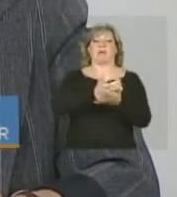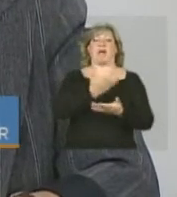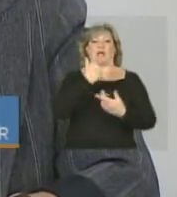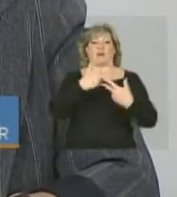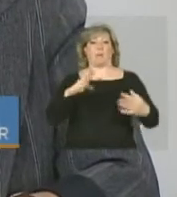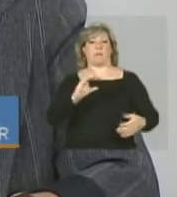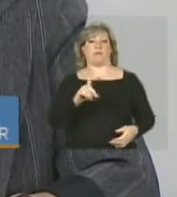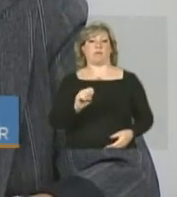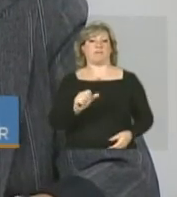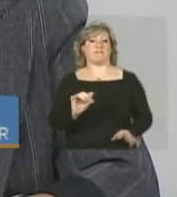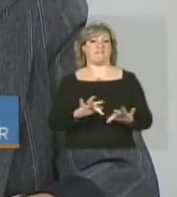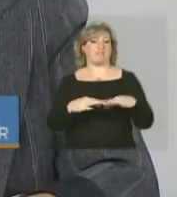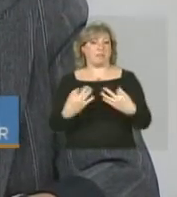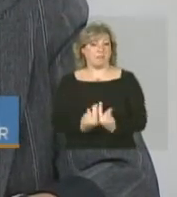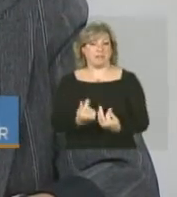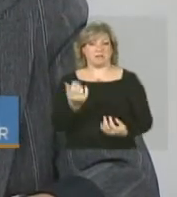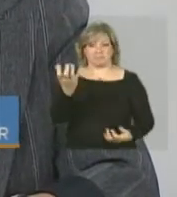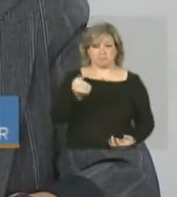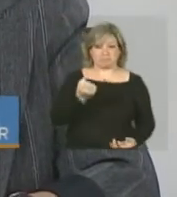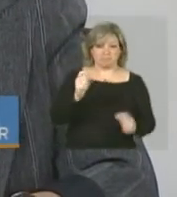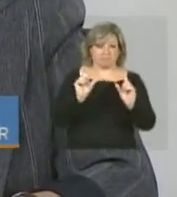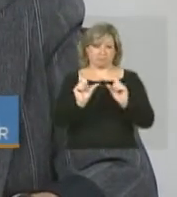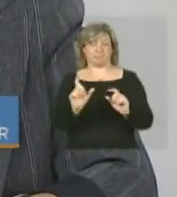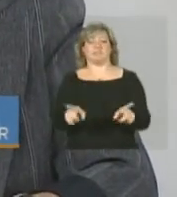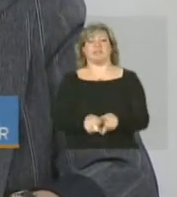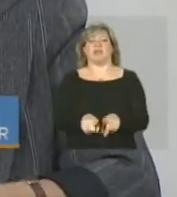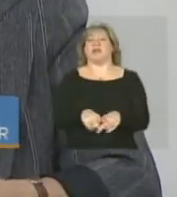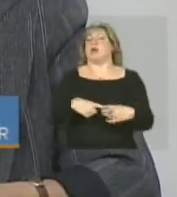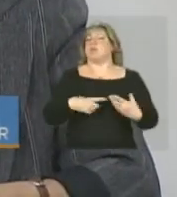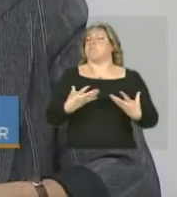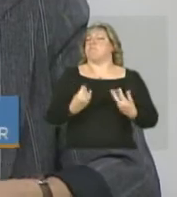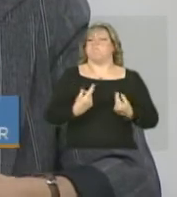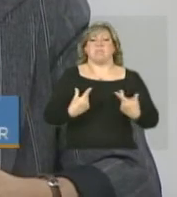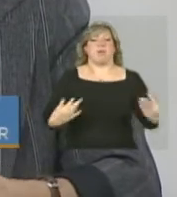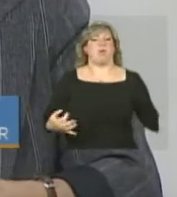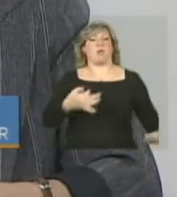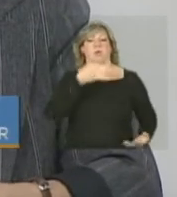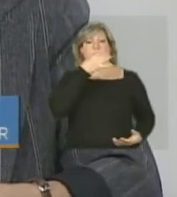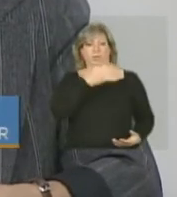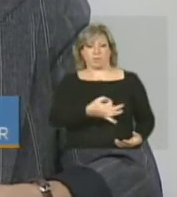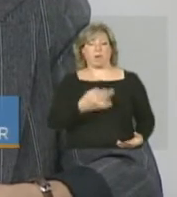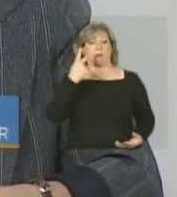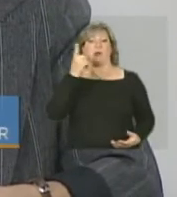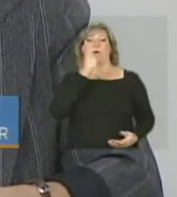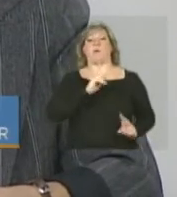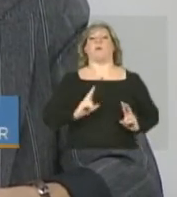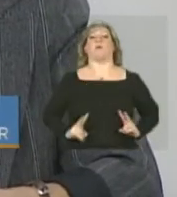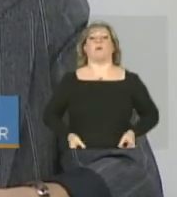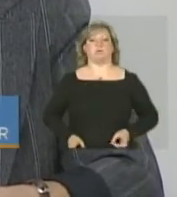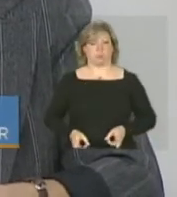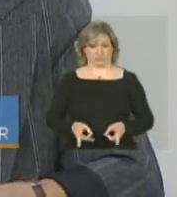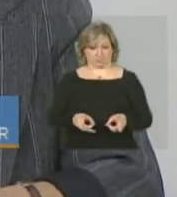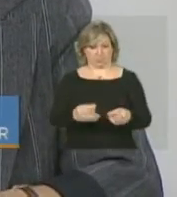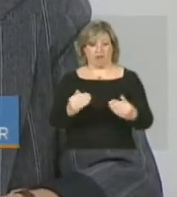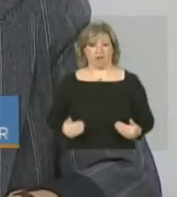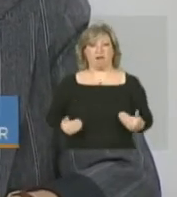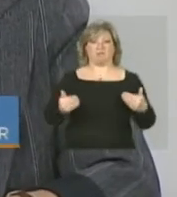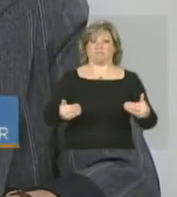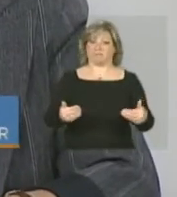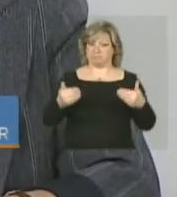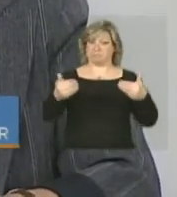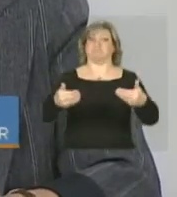Bolsa Família. Temos muitas sugestões, muitas proposições para que eles continuem